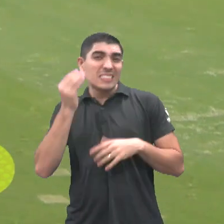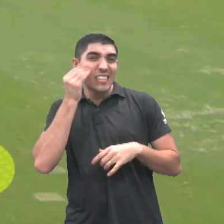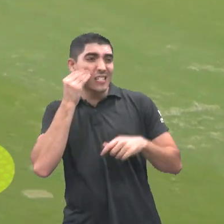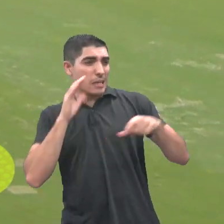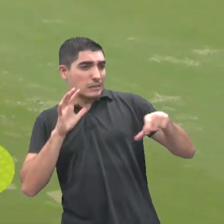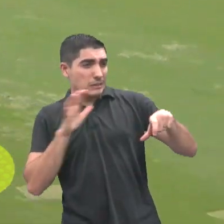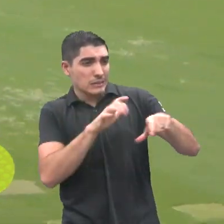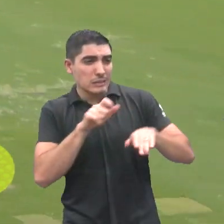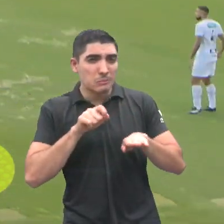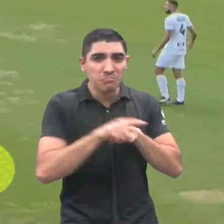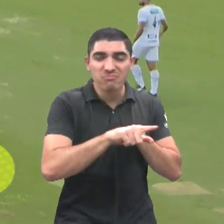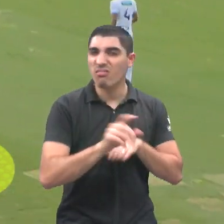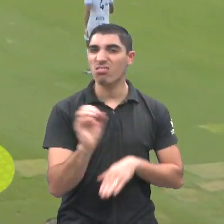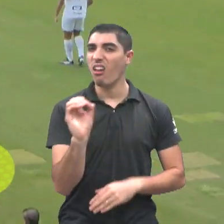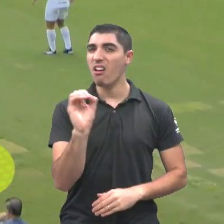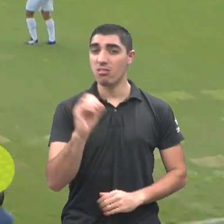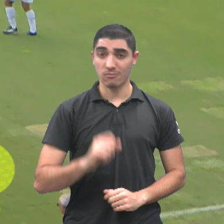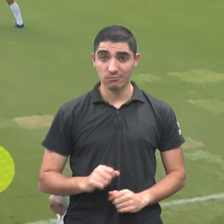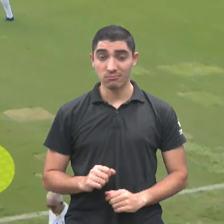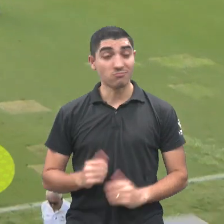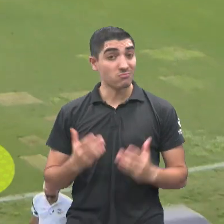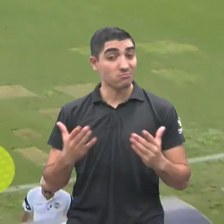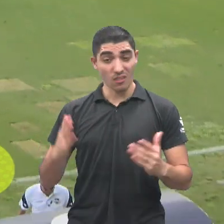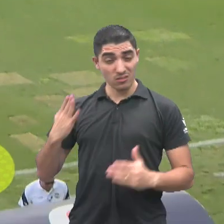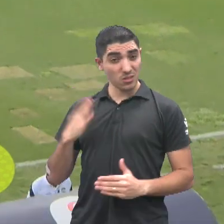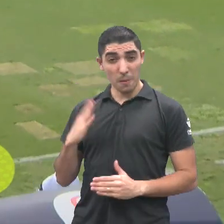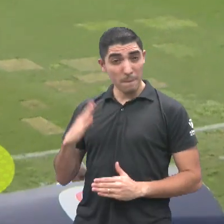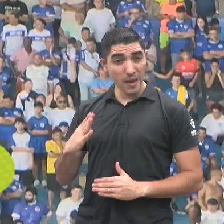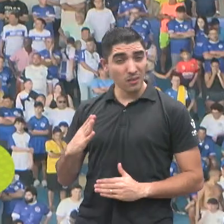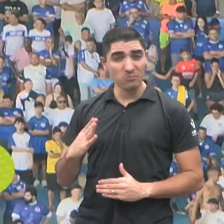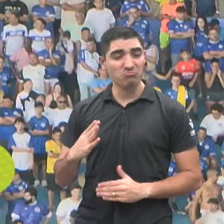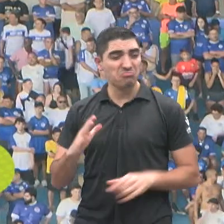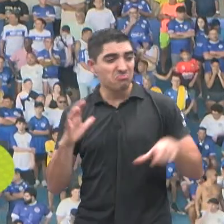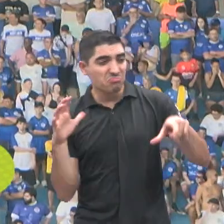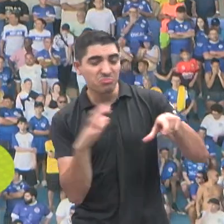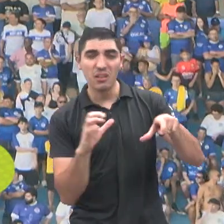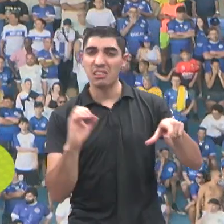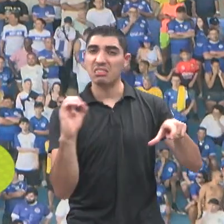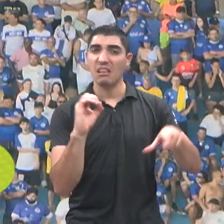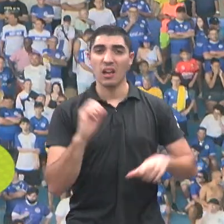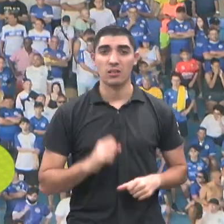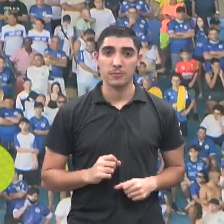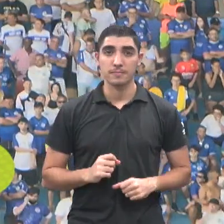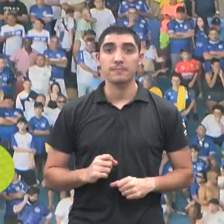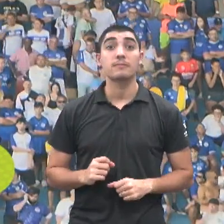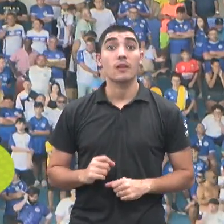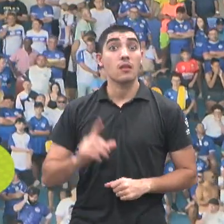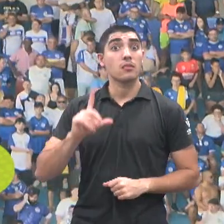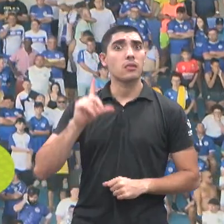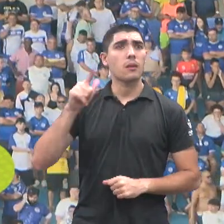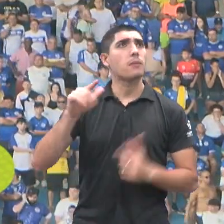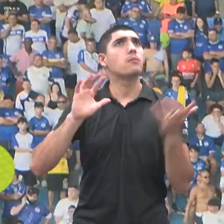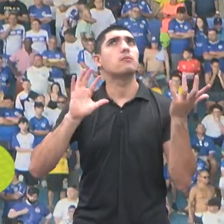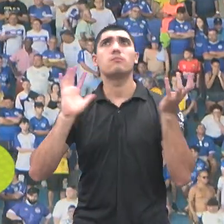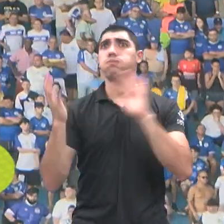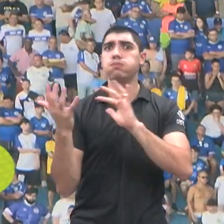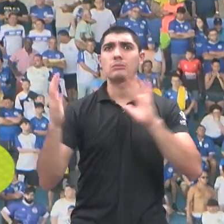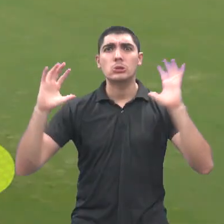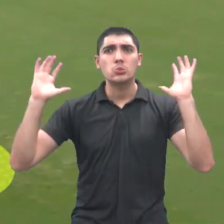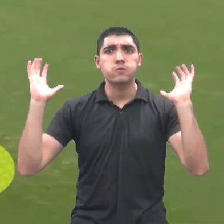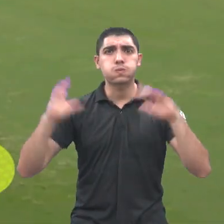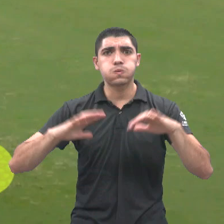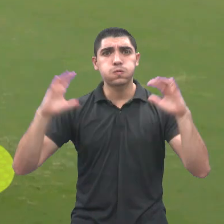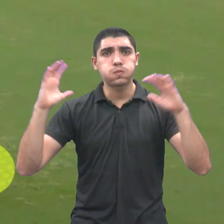próprio ataque. Por isso, pouco chegou na primeira etapa. O tempo virou no Martins Pereira e, junto com a